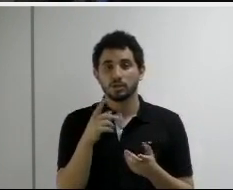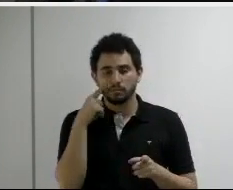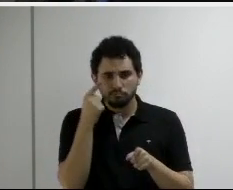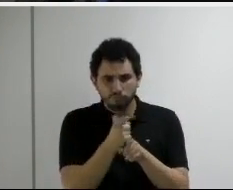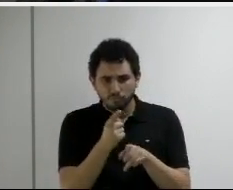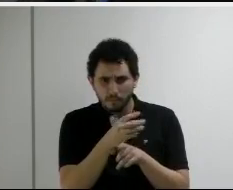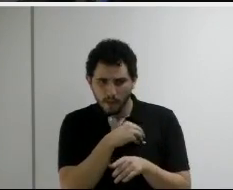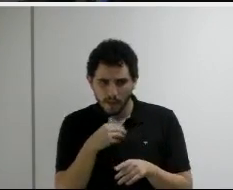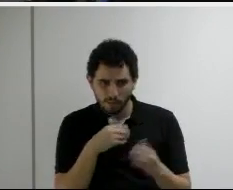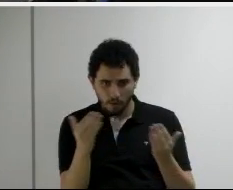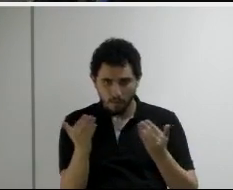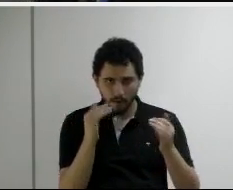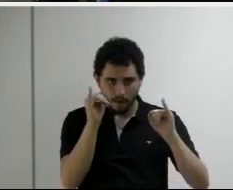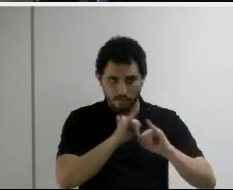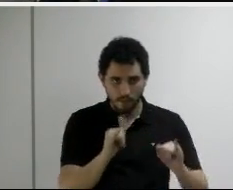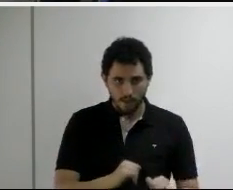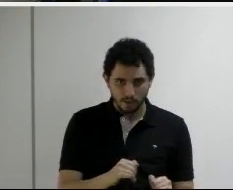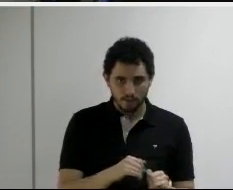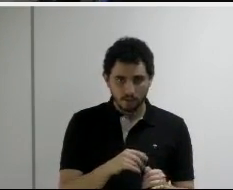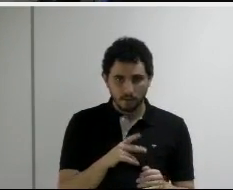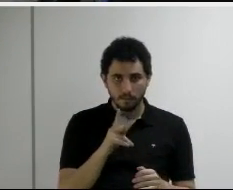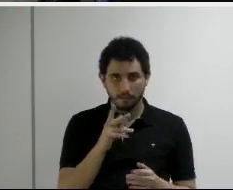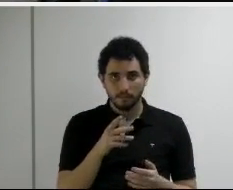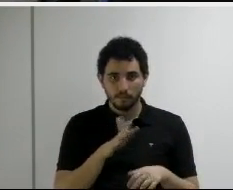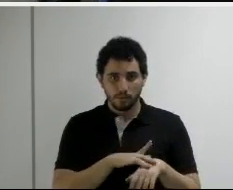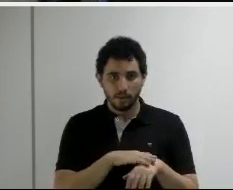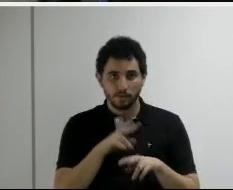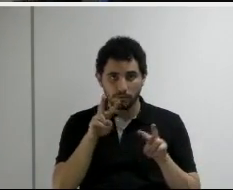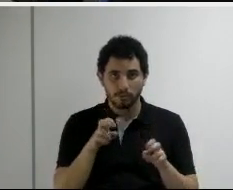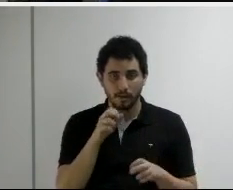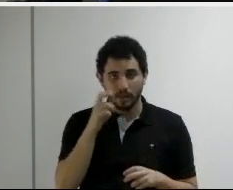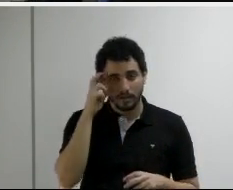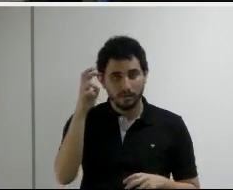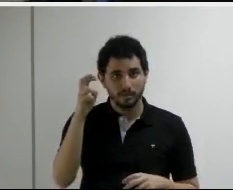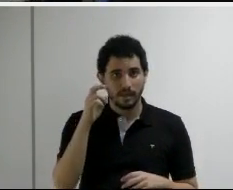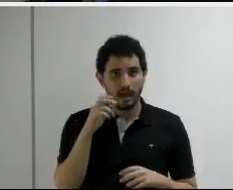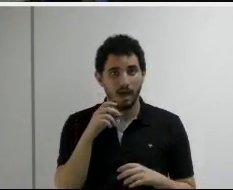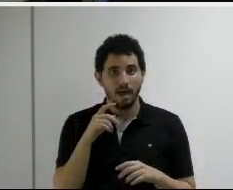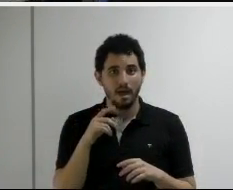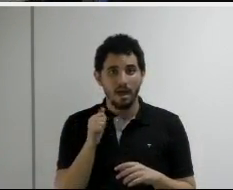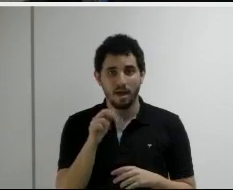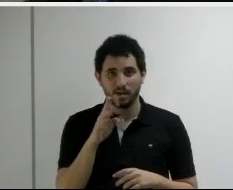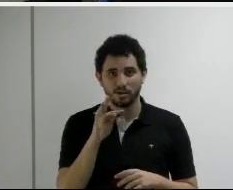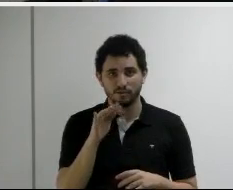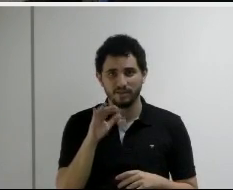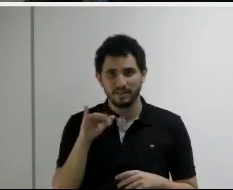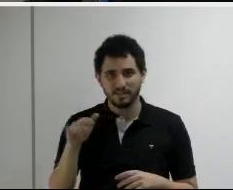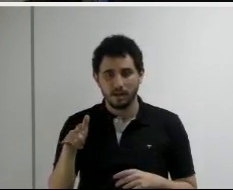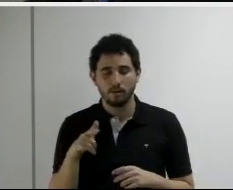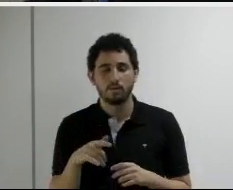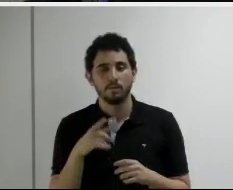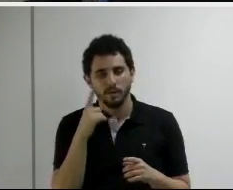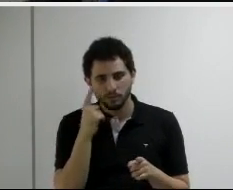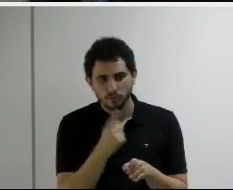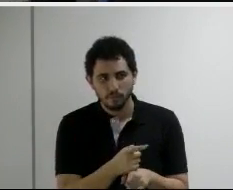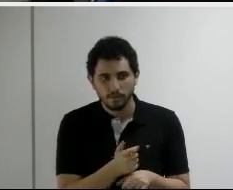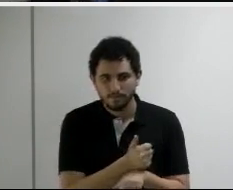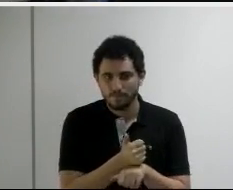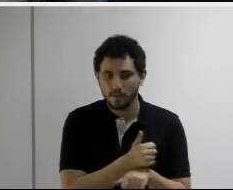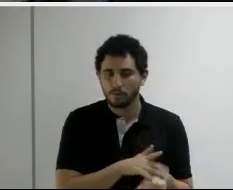que compara imagens de múltiplos pacientes por meio de inteligência artificial para viabilizar um diagnóstico mais preciso. Nós estamos falando de agricultura